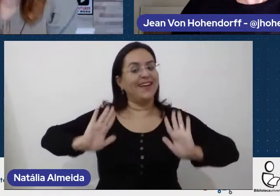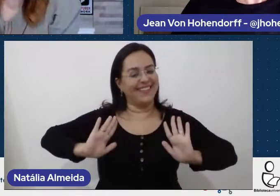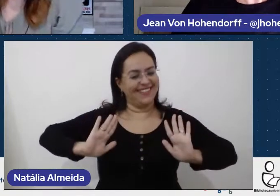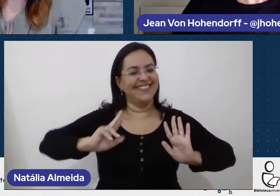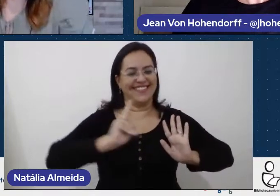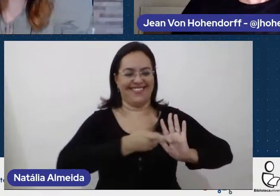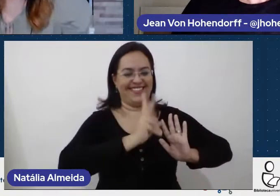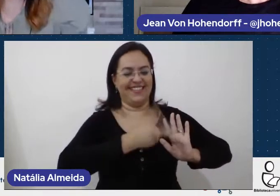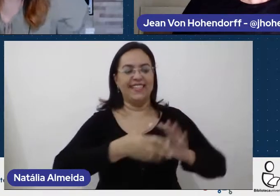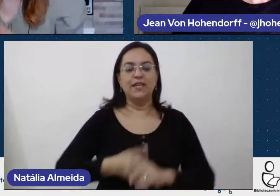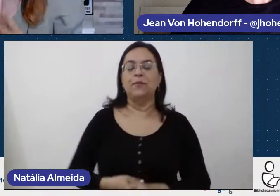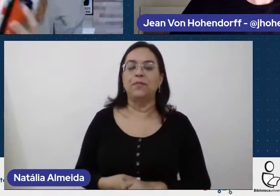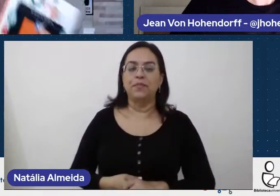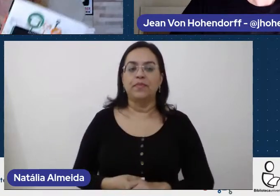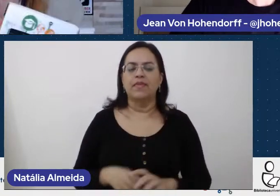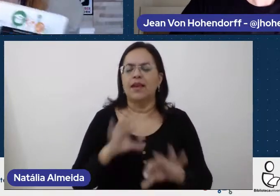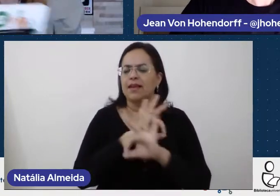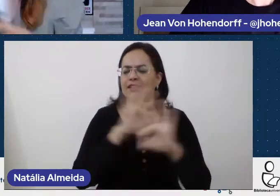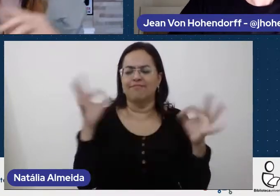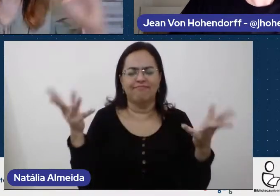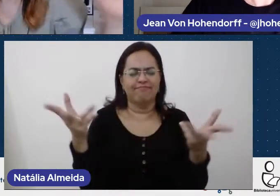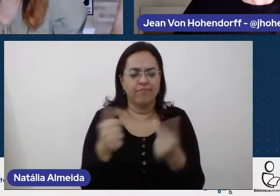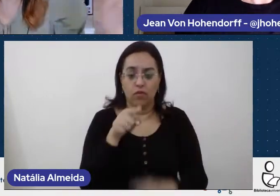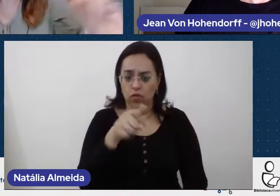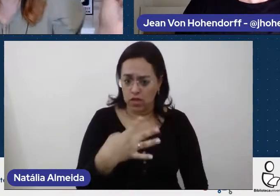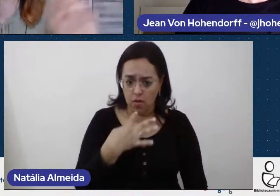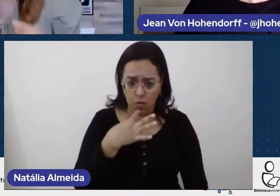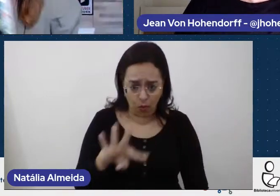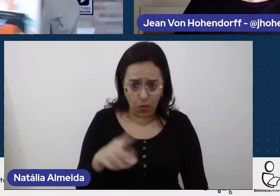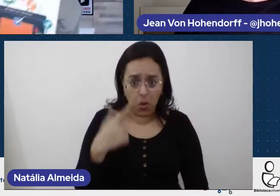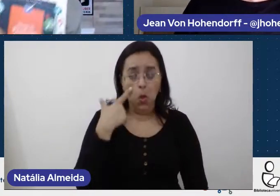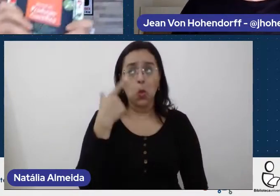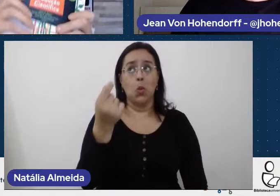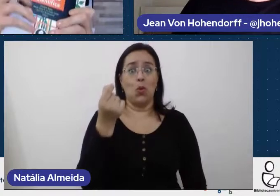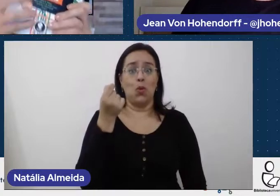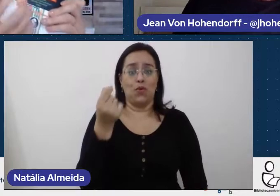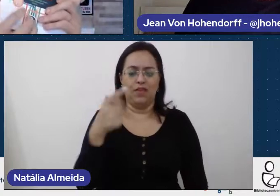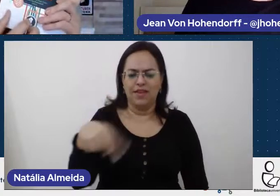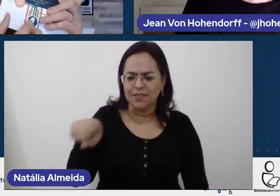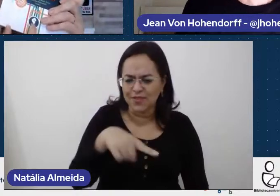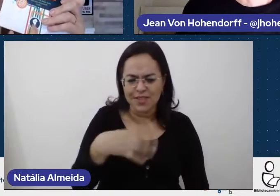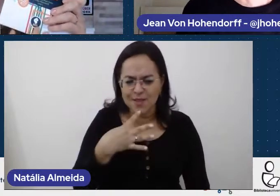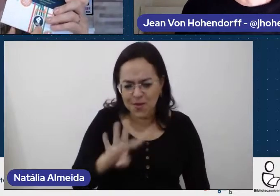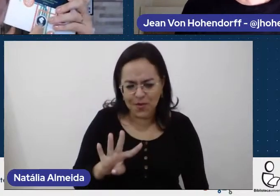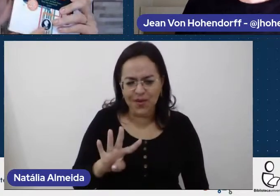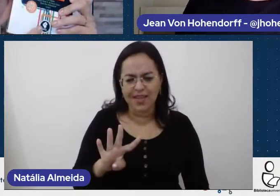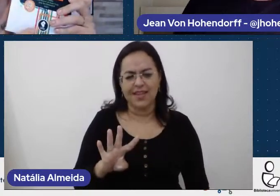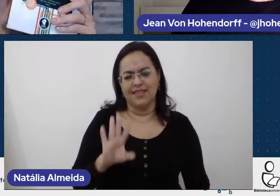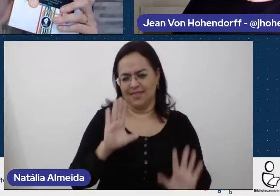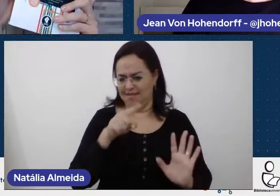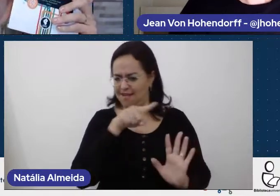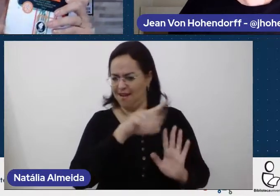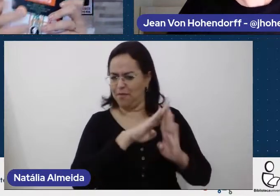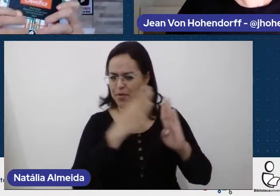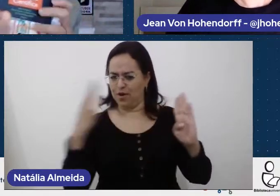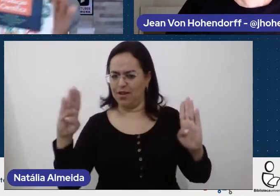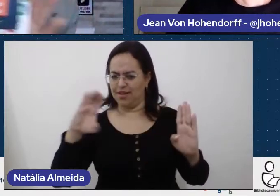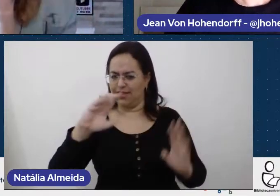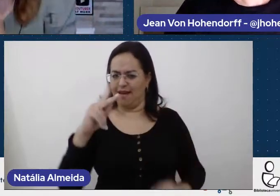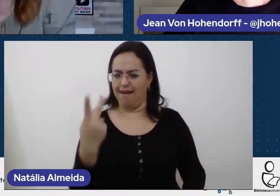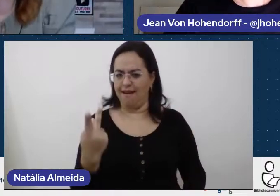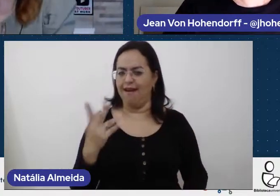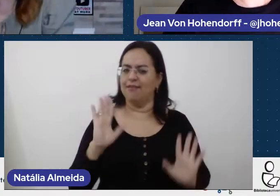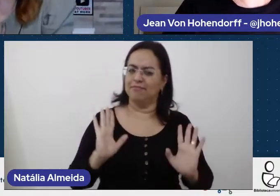cativo. Excelente. Quem não conhece, que eu duvido que alguém não conheça lá nas humanidades, né? E também nas